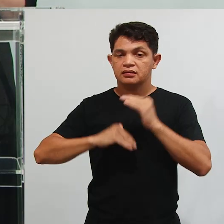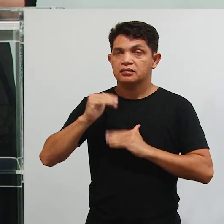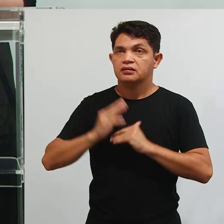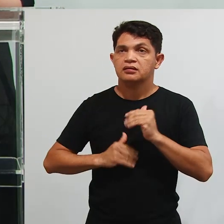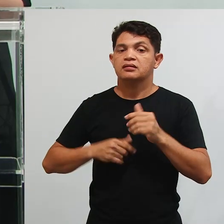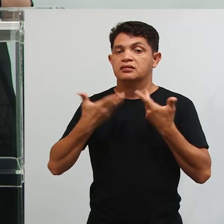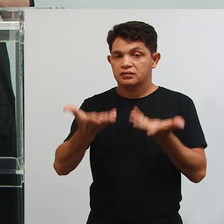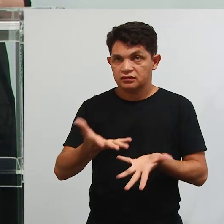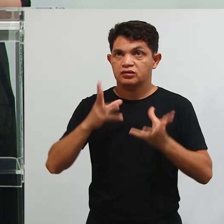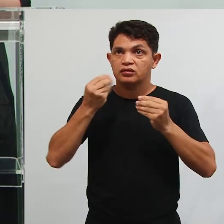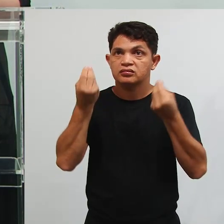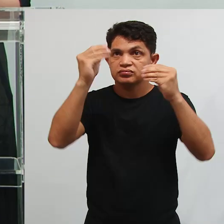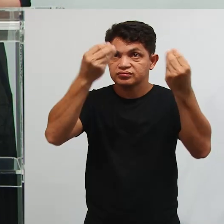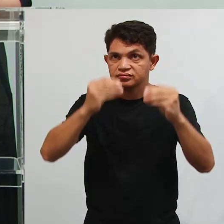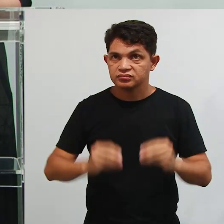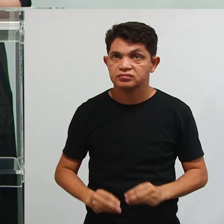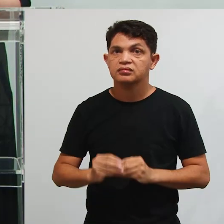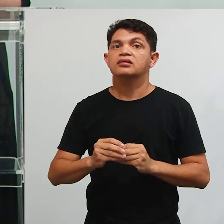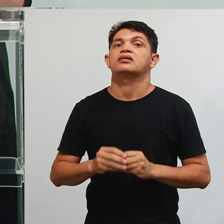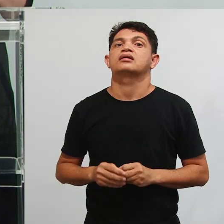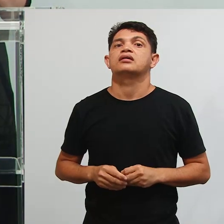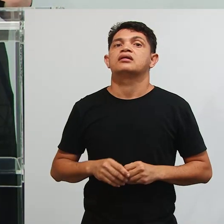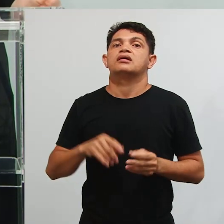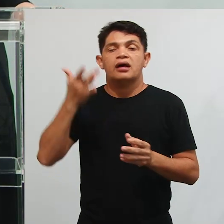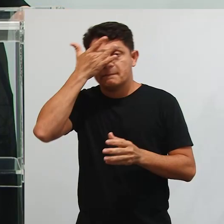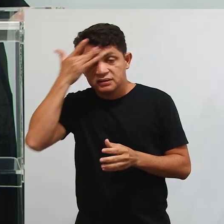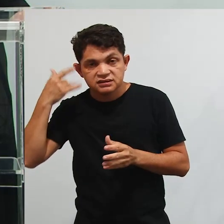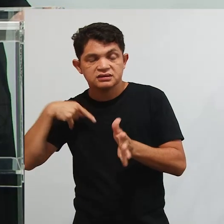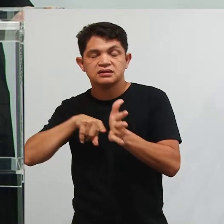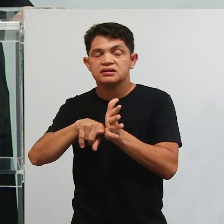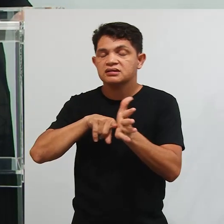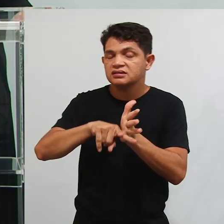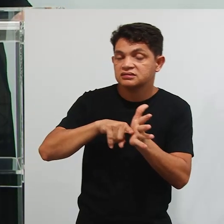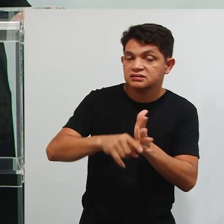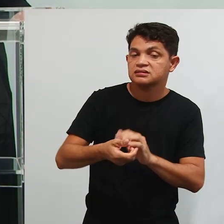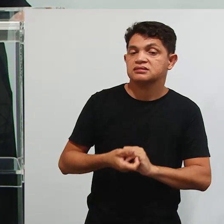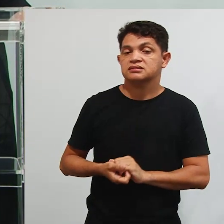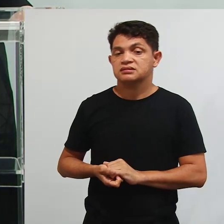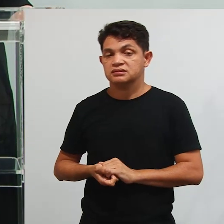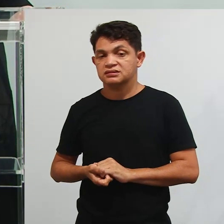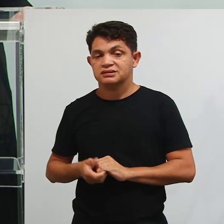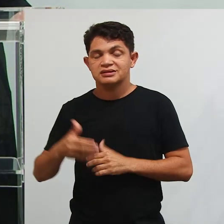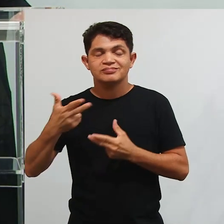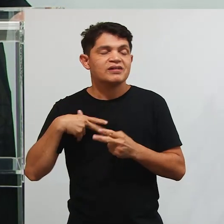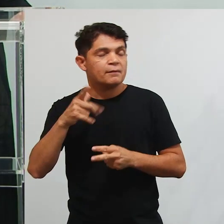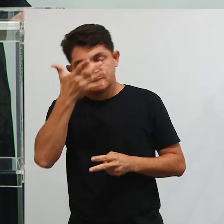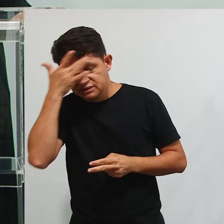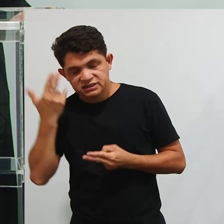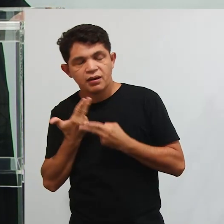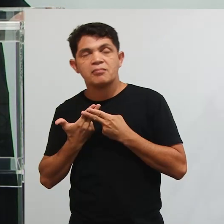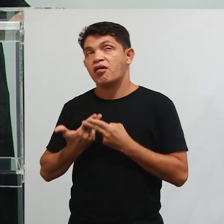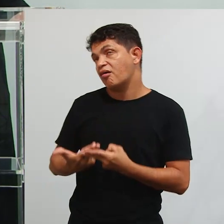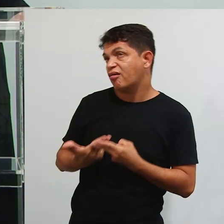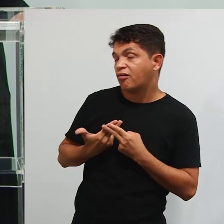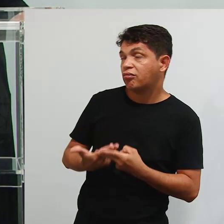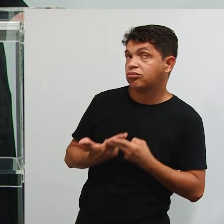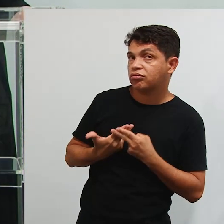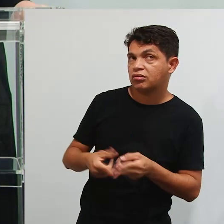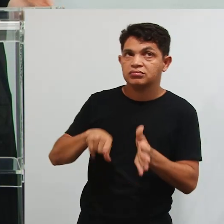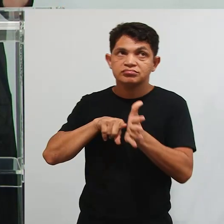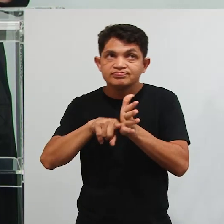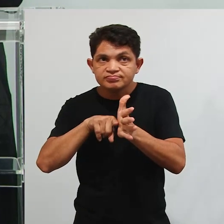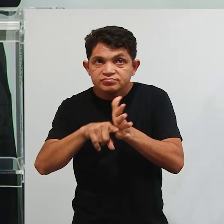qualitativos também podem ser feitos com questionário né só que aí a pessoa ela vai ter que ter aquela paciência de responder